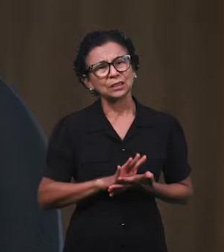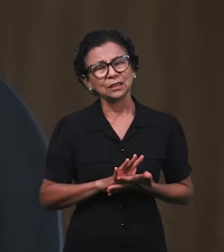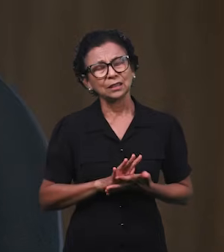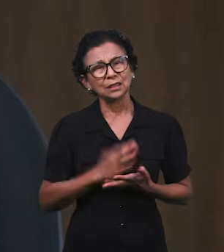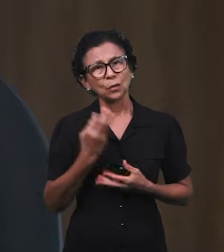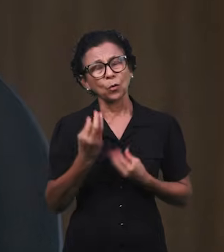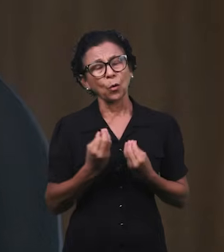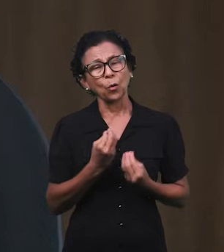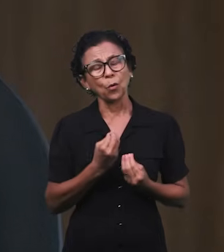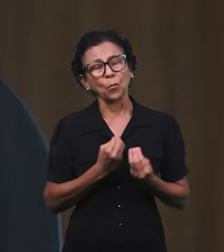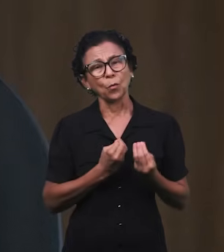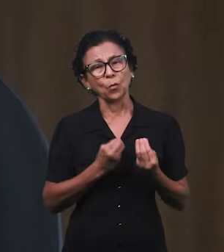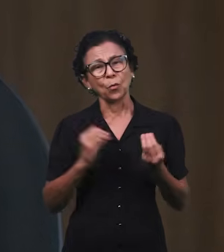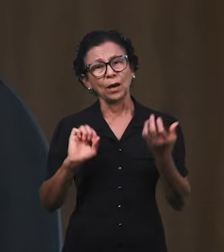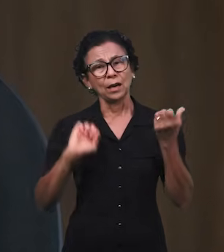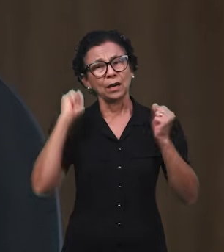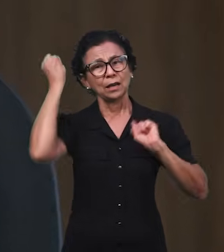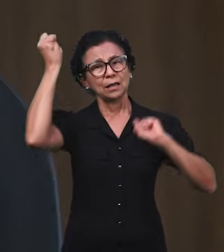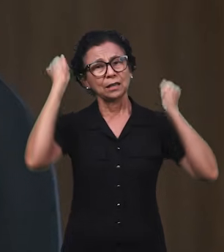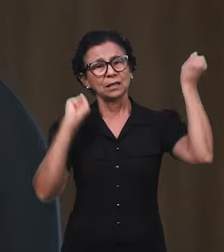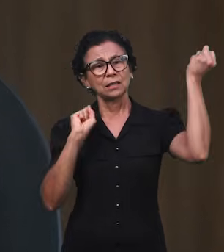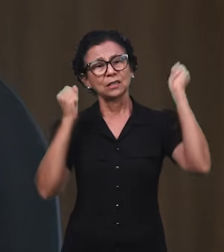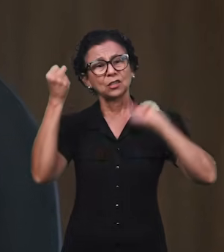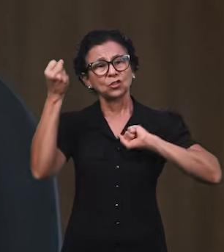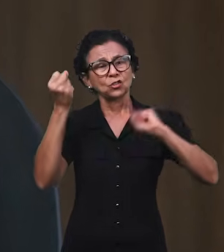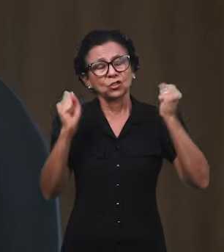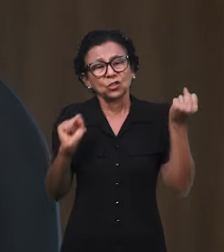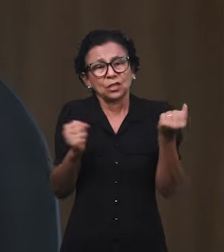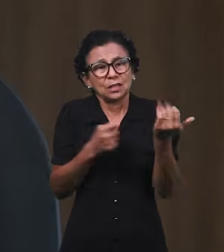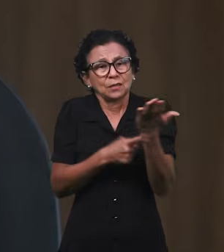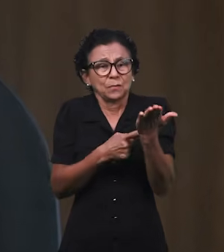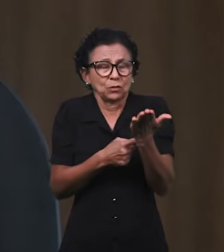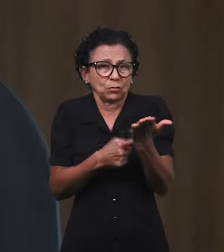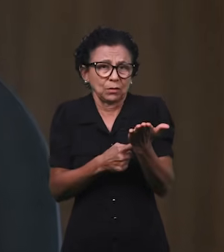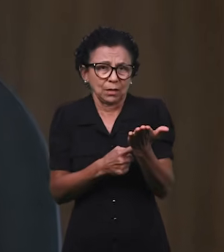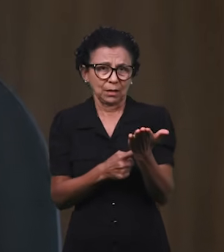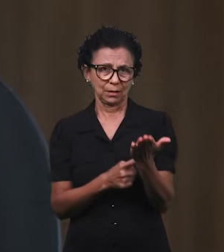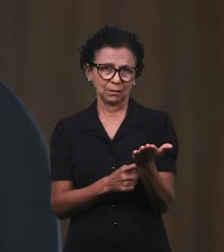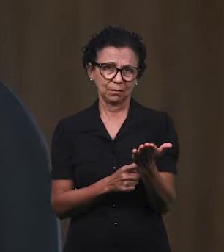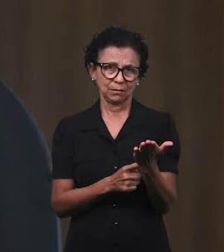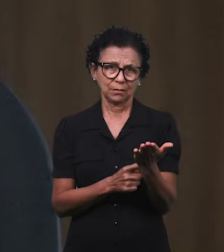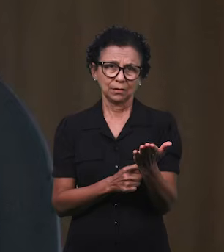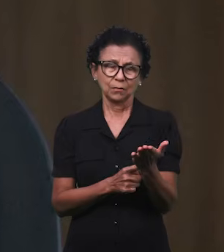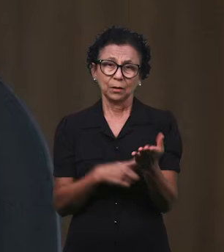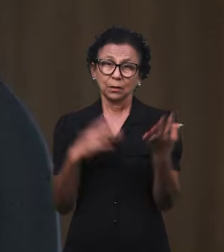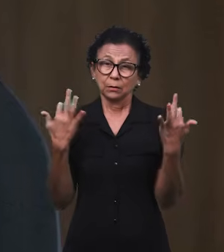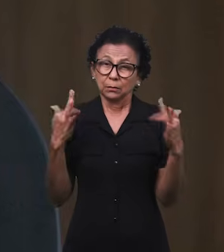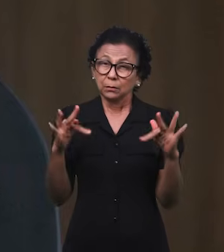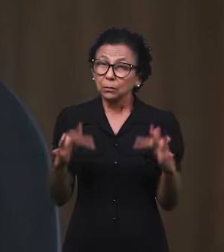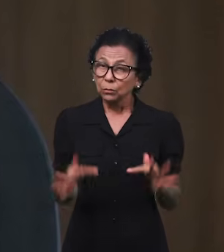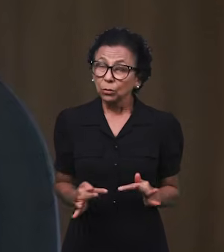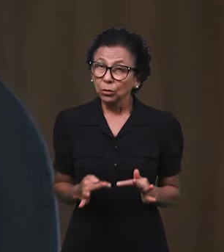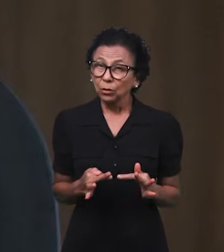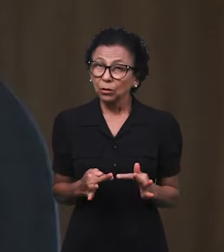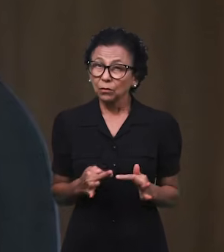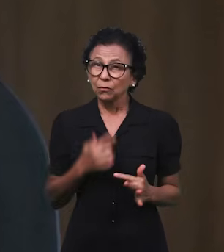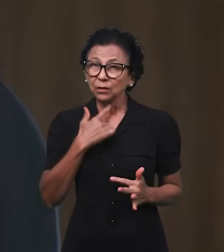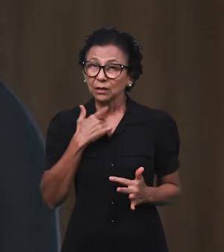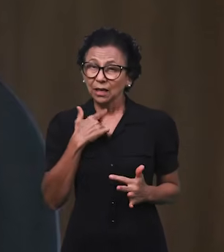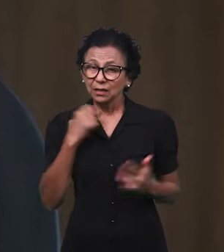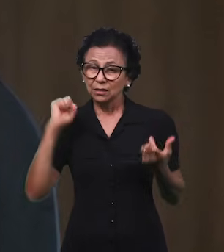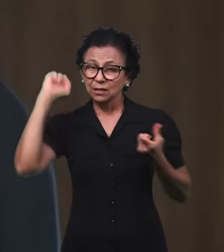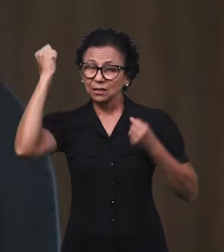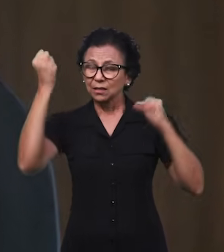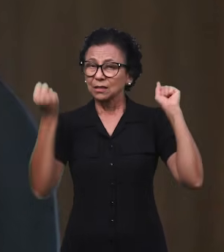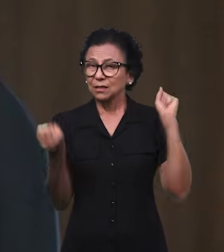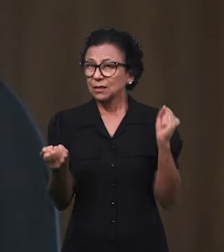ajudar tanto, porque no momento da dor, você não quer pensar em se exercitar. Mas,